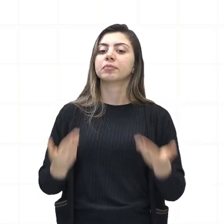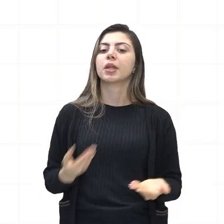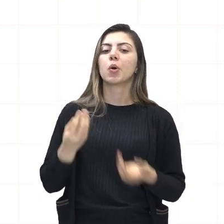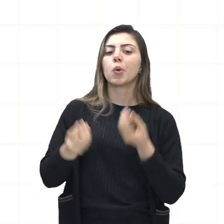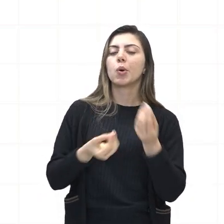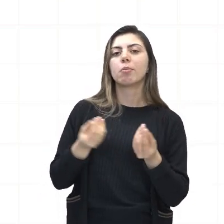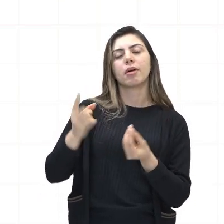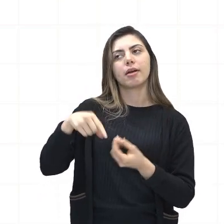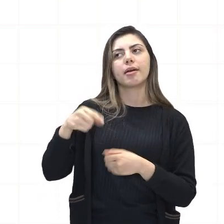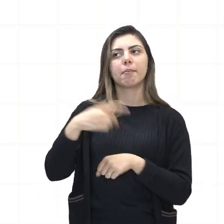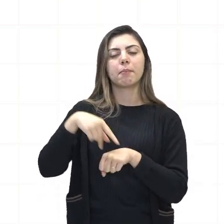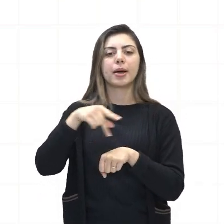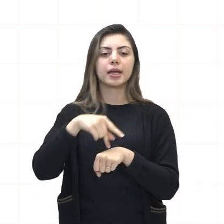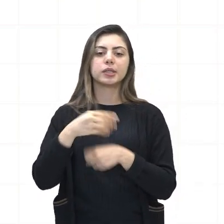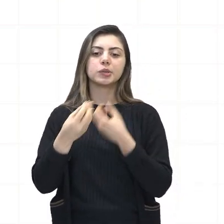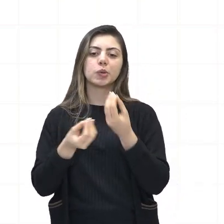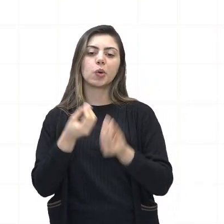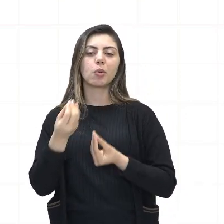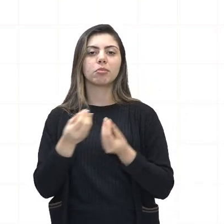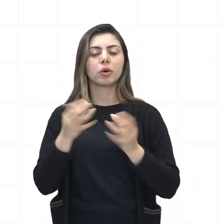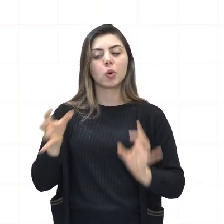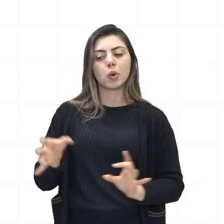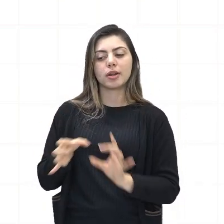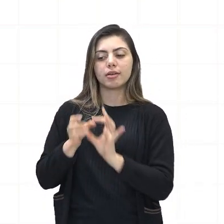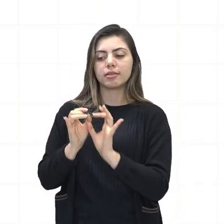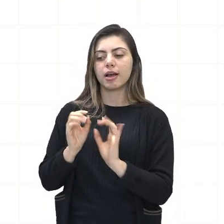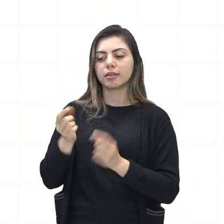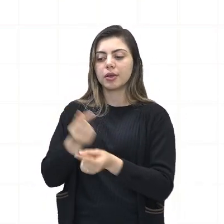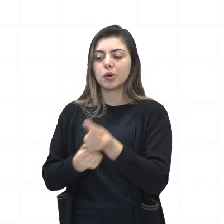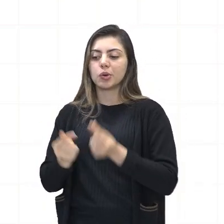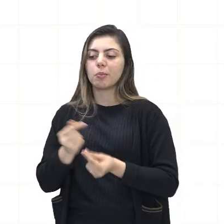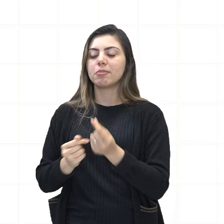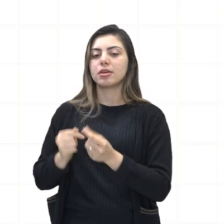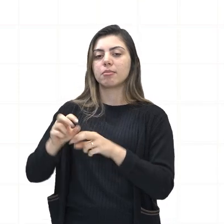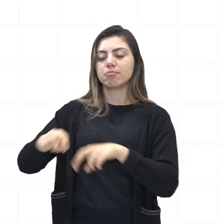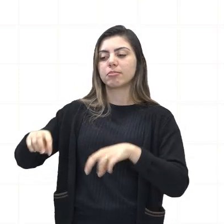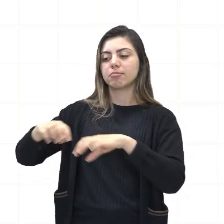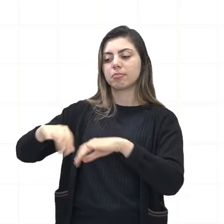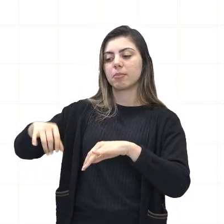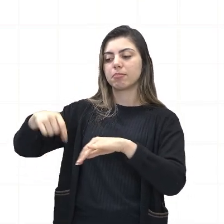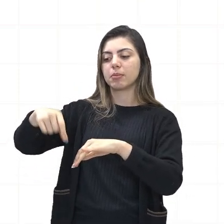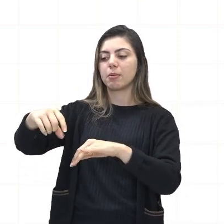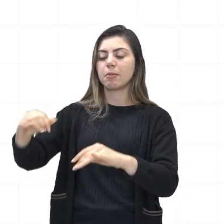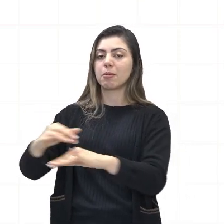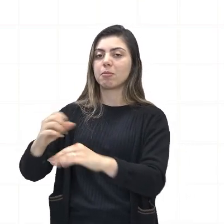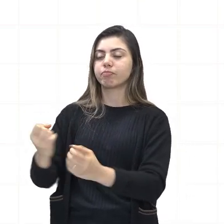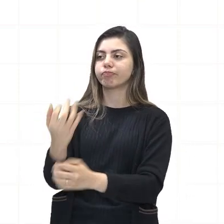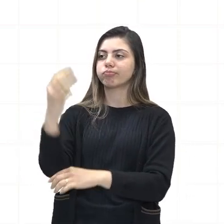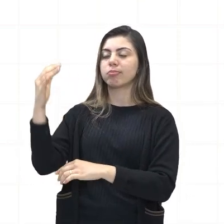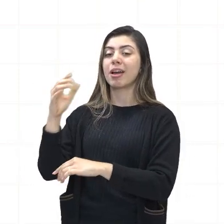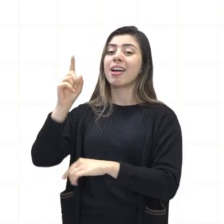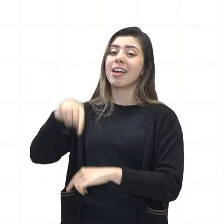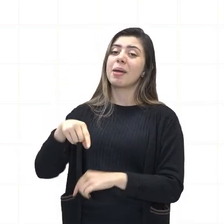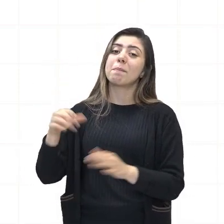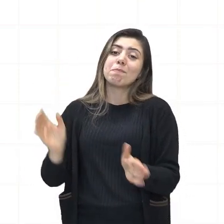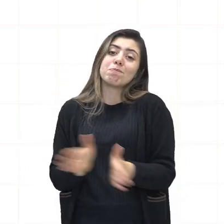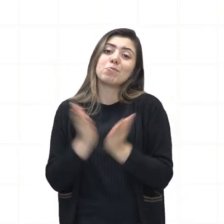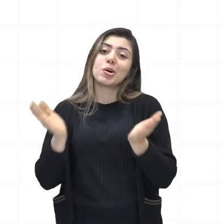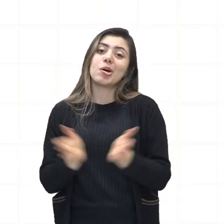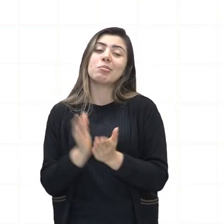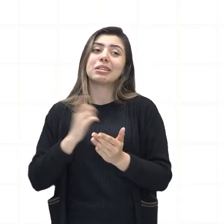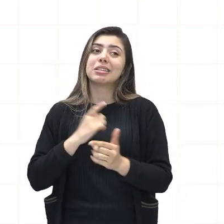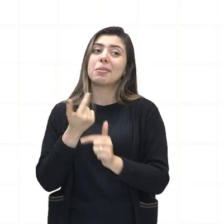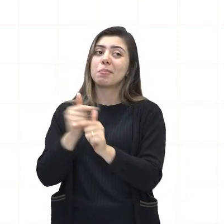ser países que vão ter mais ligados à agricultura, né? São áreas mais pobres, áreas muito pobres da África também, né? Muitos problemas de